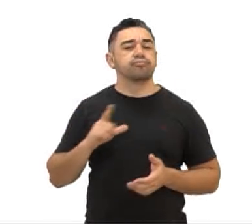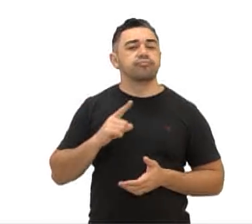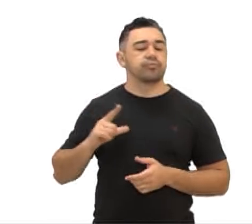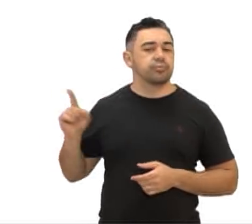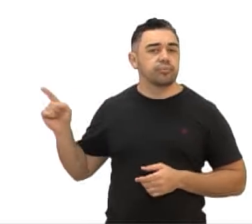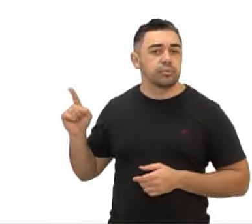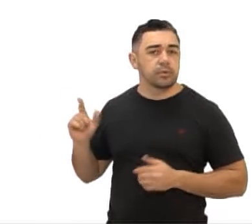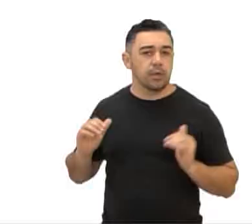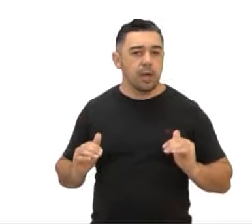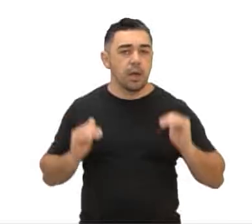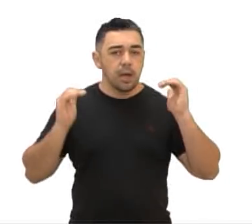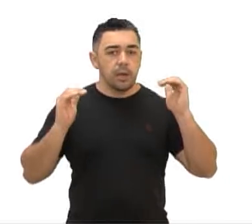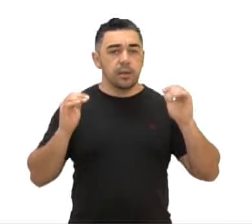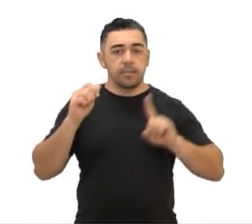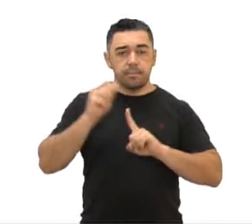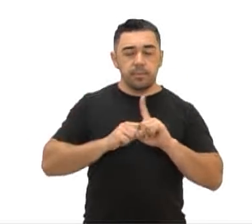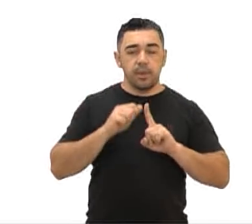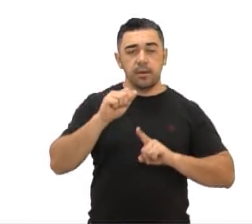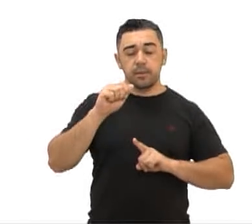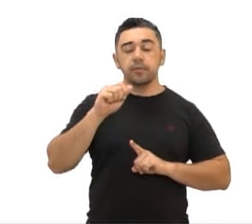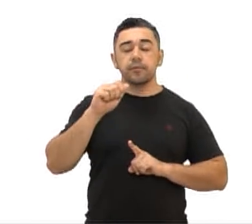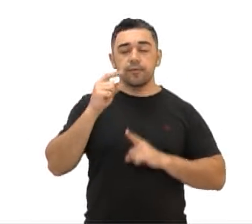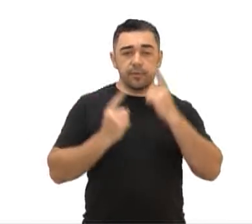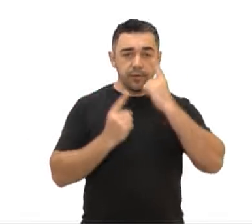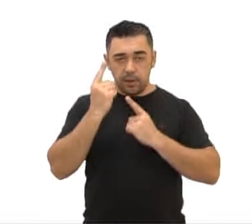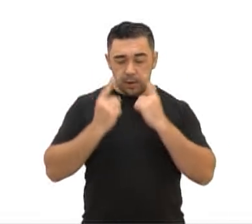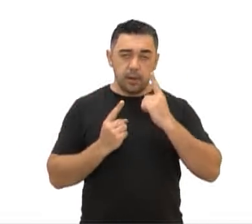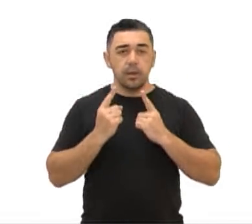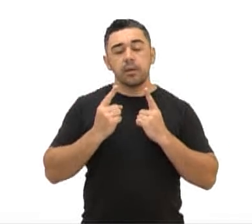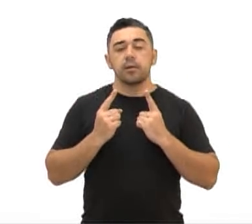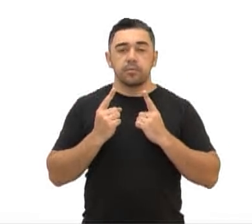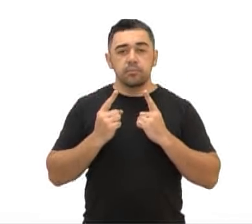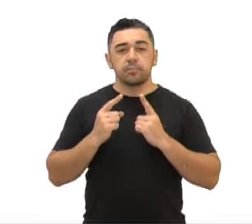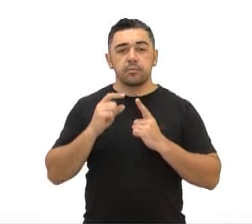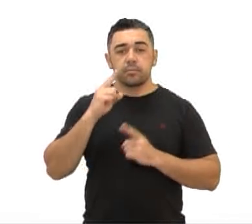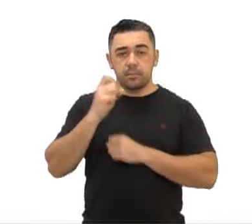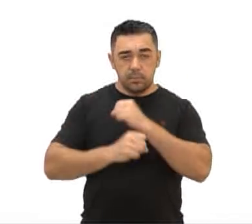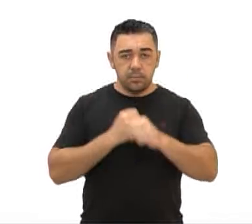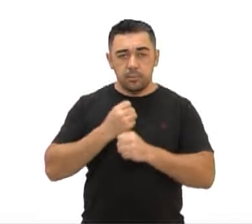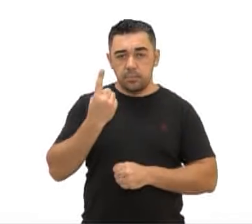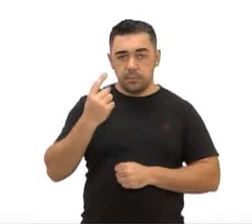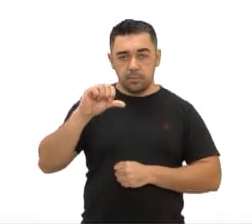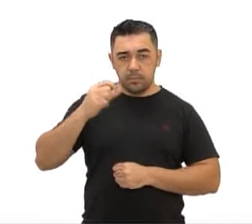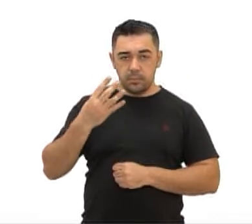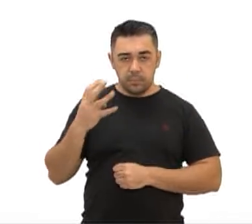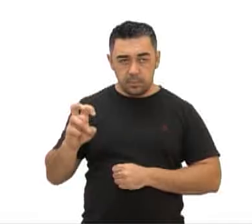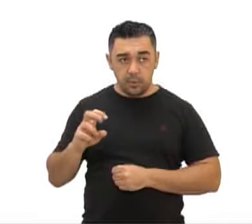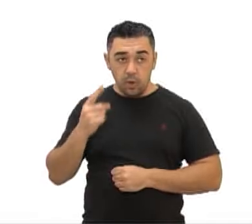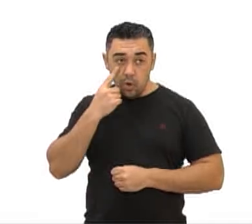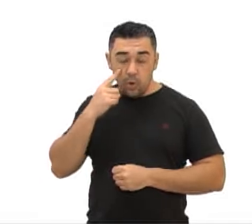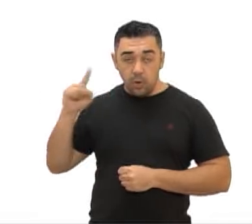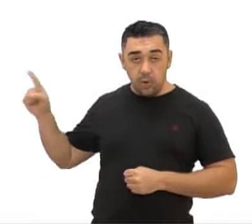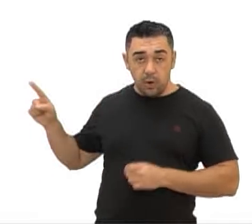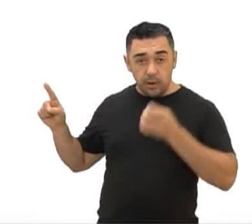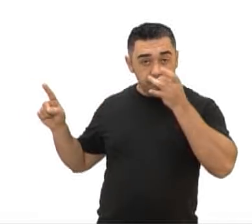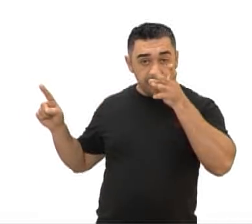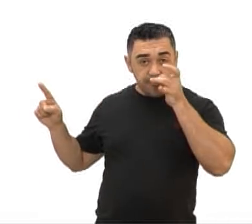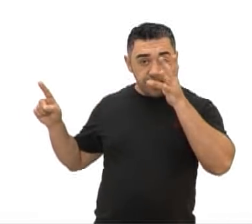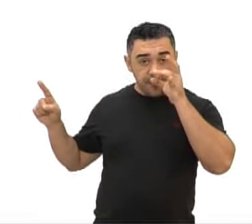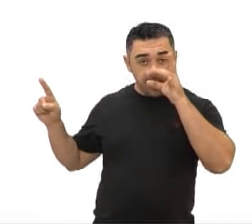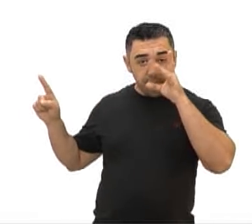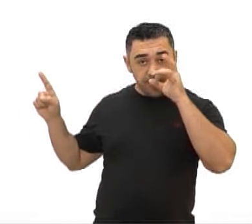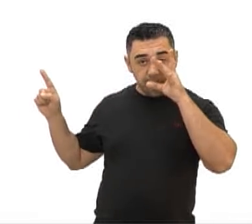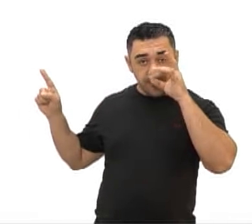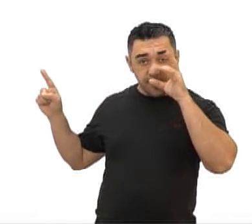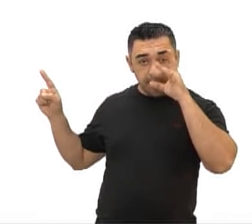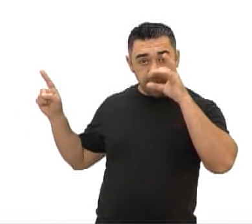em Yalta, fevereiro de 45. Agora, o mapa do que se decidiu. O que está em verde na sua tela,